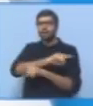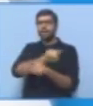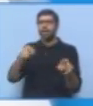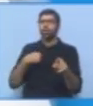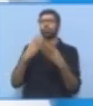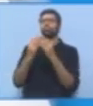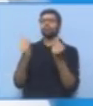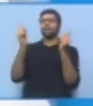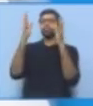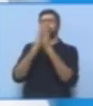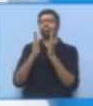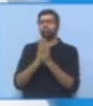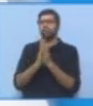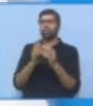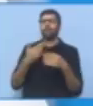fogo.